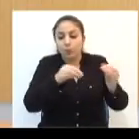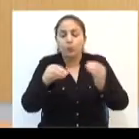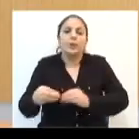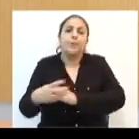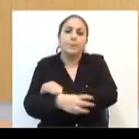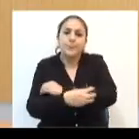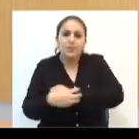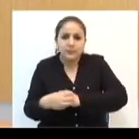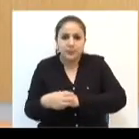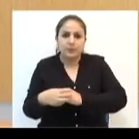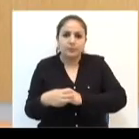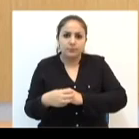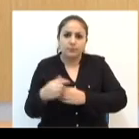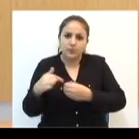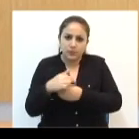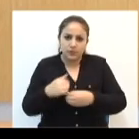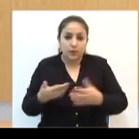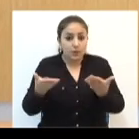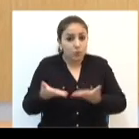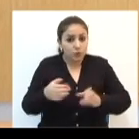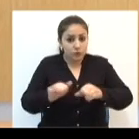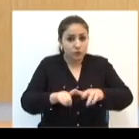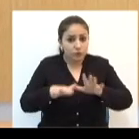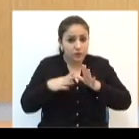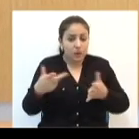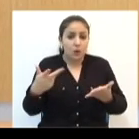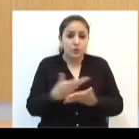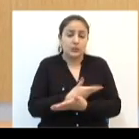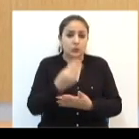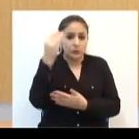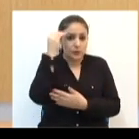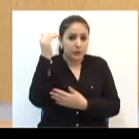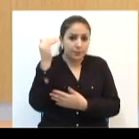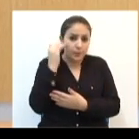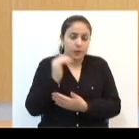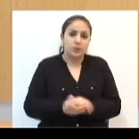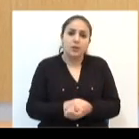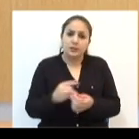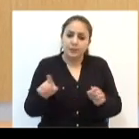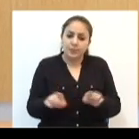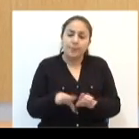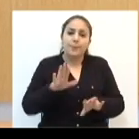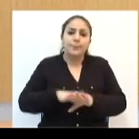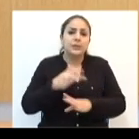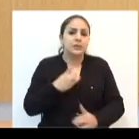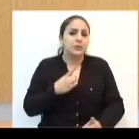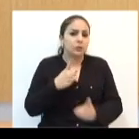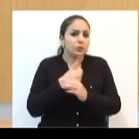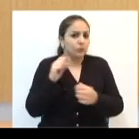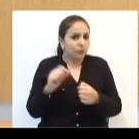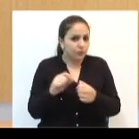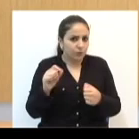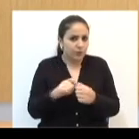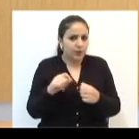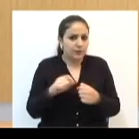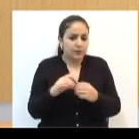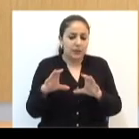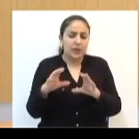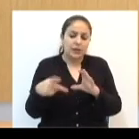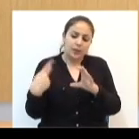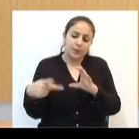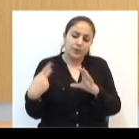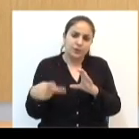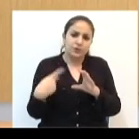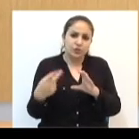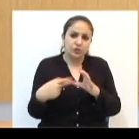cidade. Hoje, a audiência aconteceu em Santa Maria. Outros encontros serão realizados nas câmaras